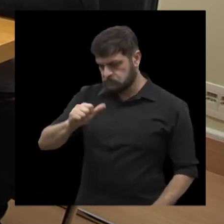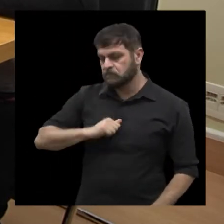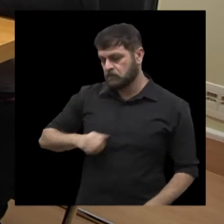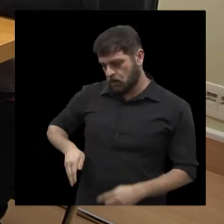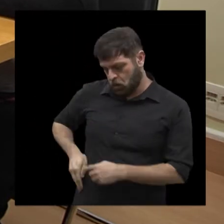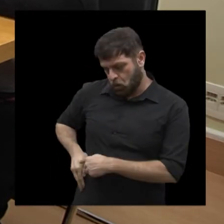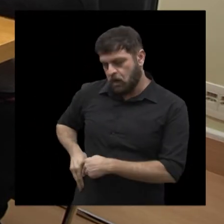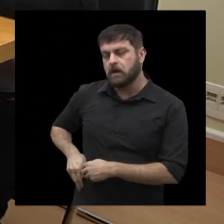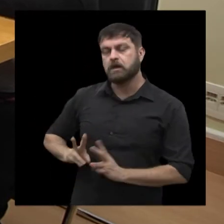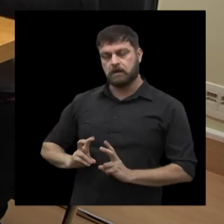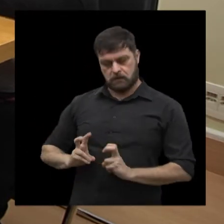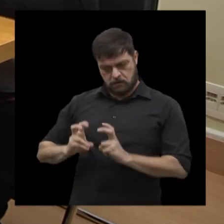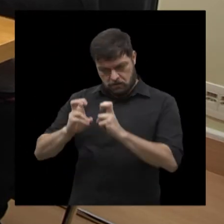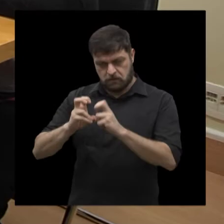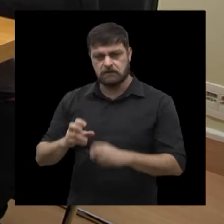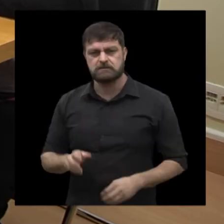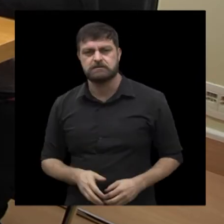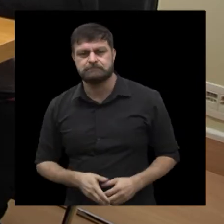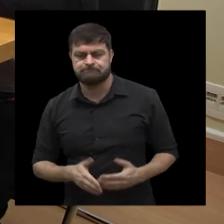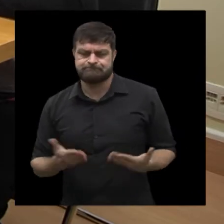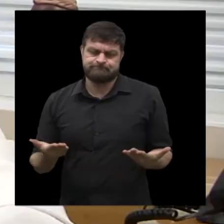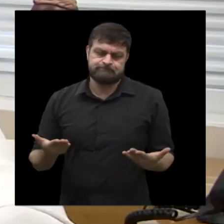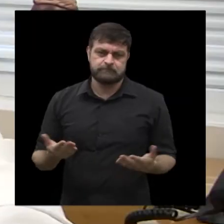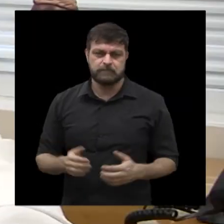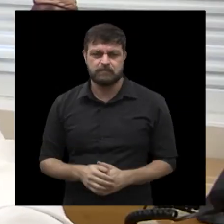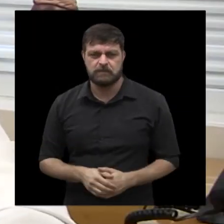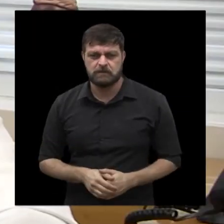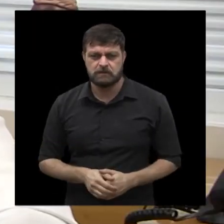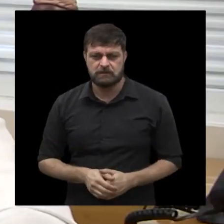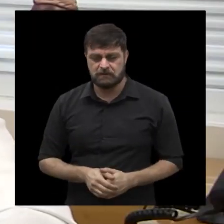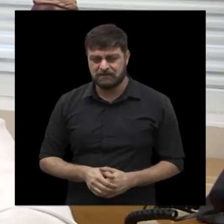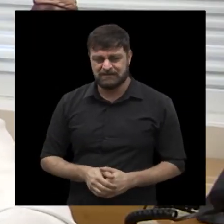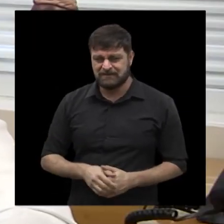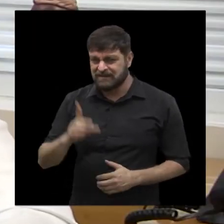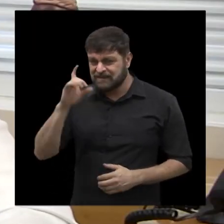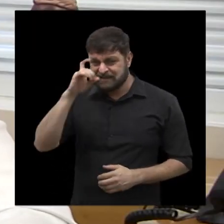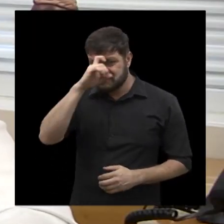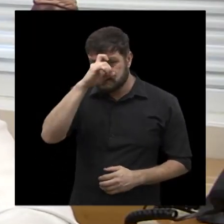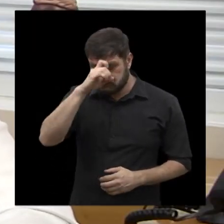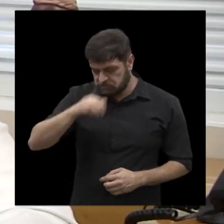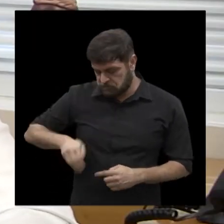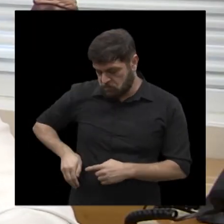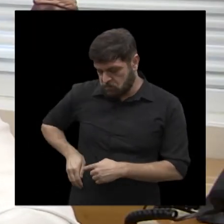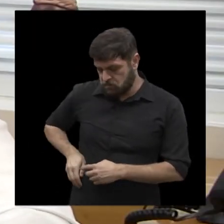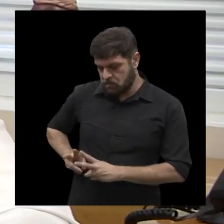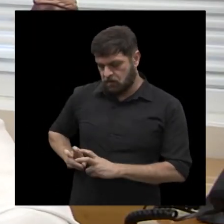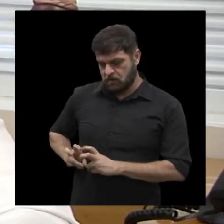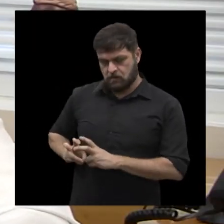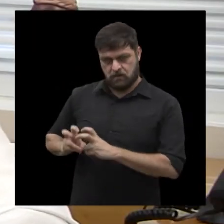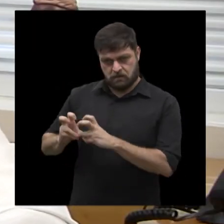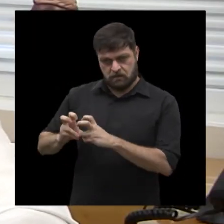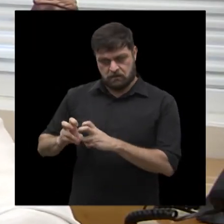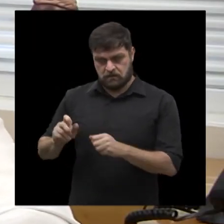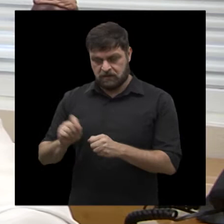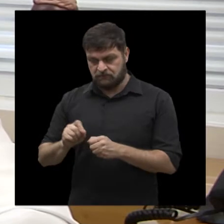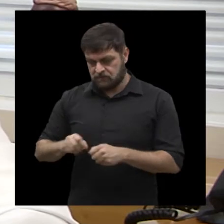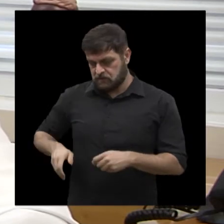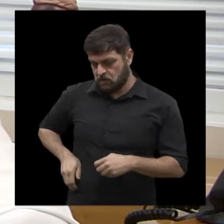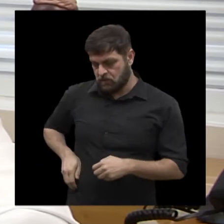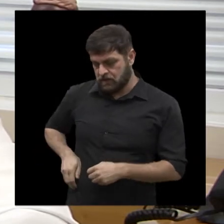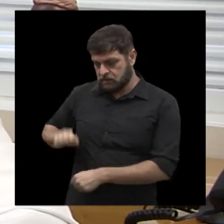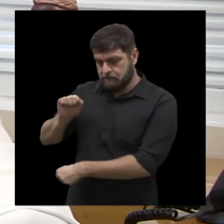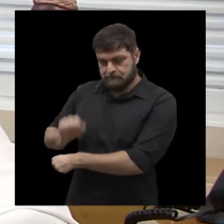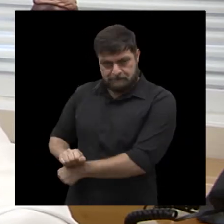existe. O câncer de rim é o seguinte, dificilmente o câncer de rim vai dar uma insuficiência renal